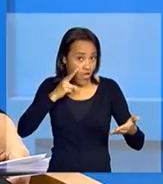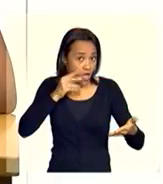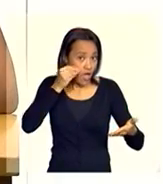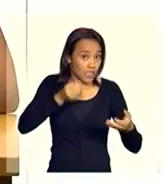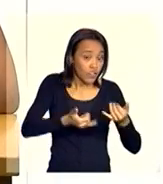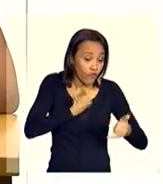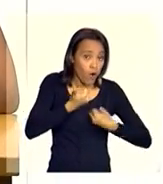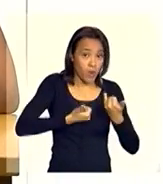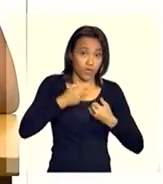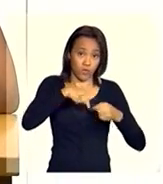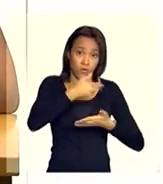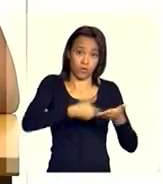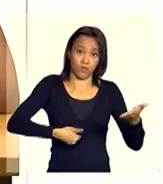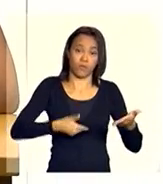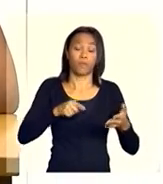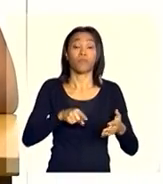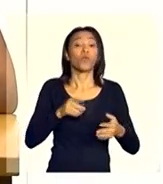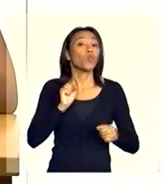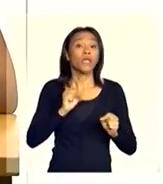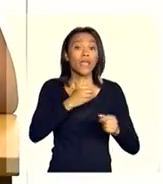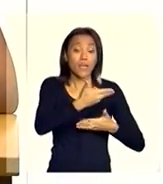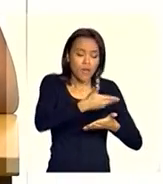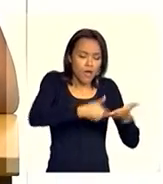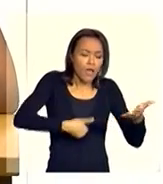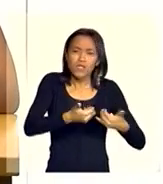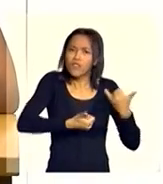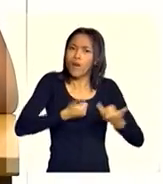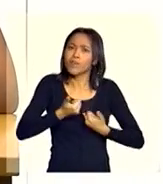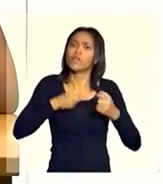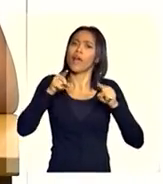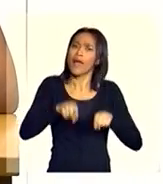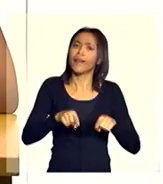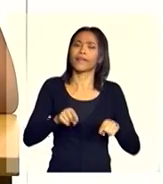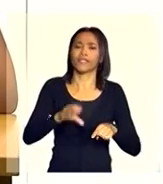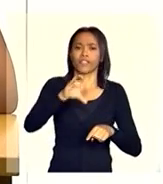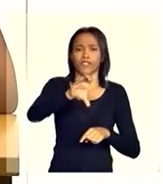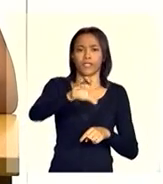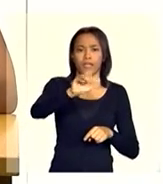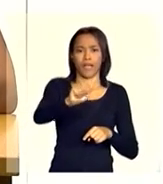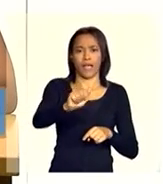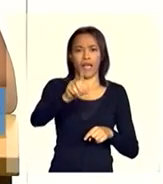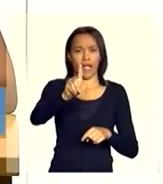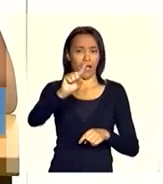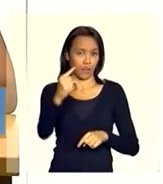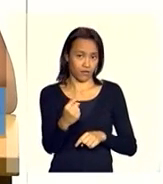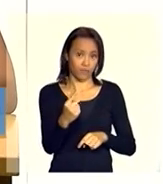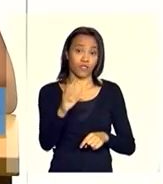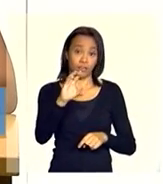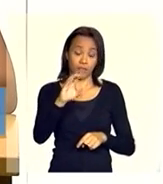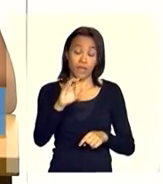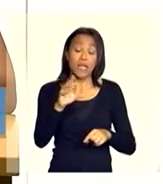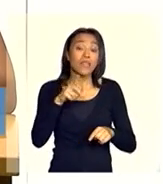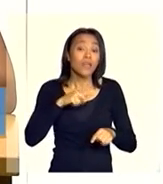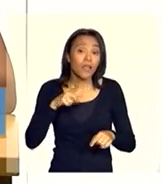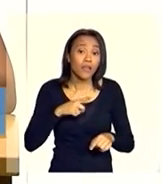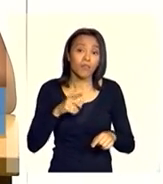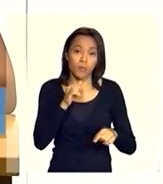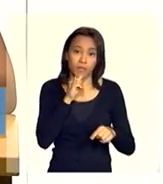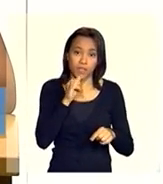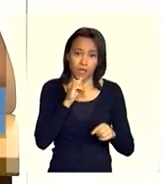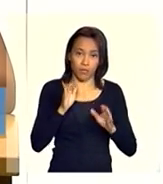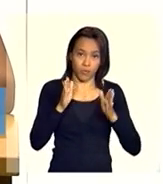informações que nós podemos verificar no C sua são informações cadastrais por exemplo nós temos eh na aba do órgãos